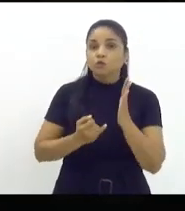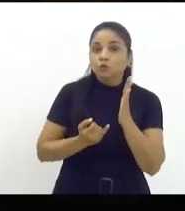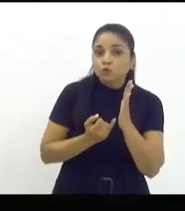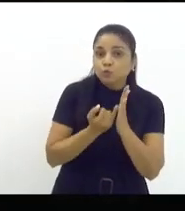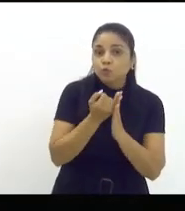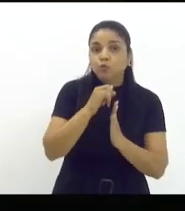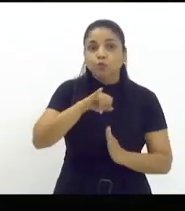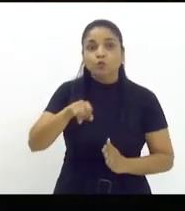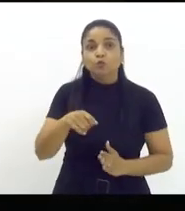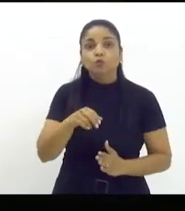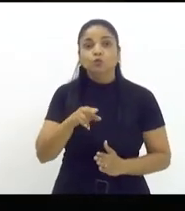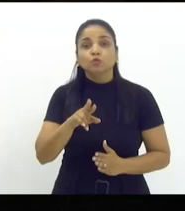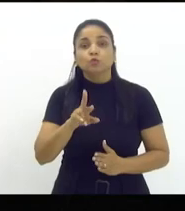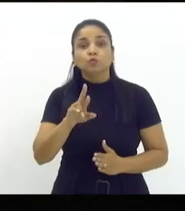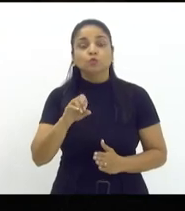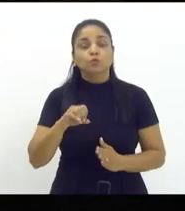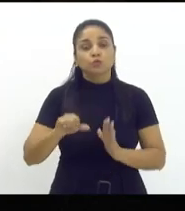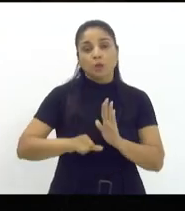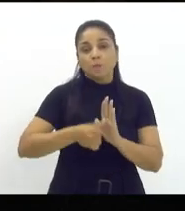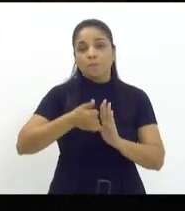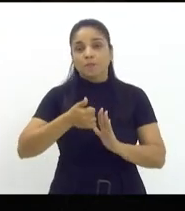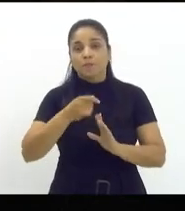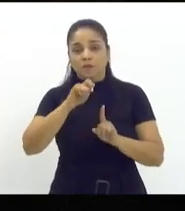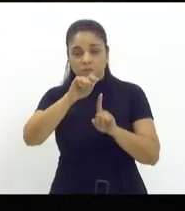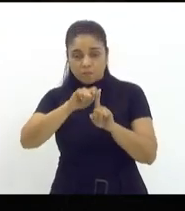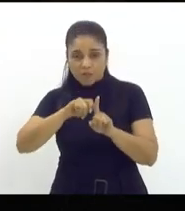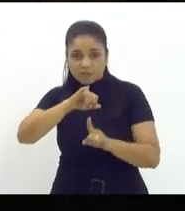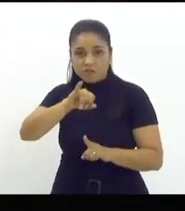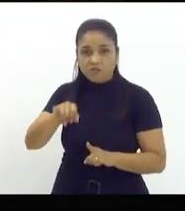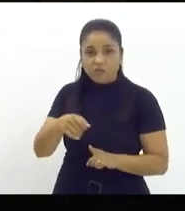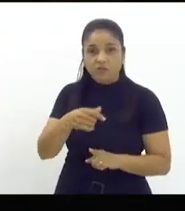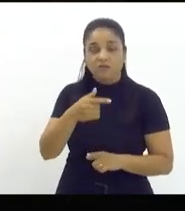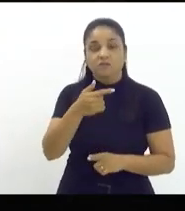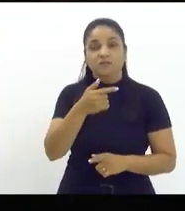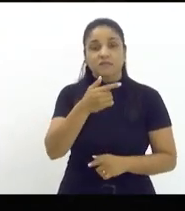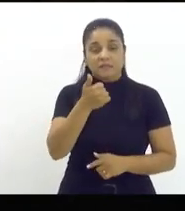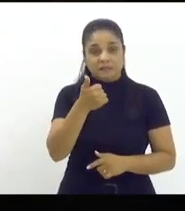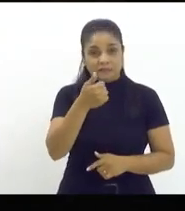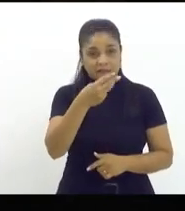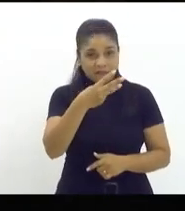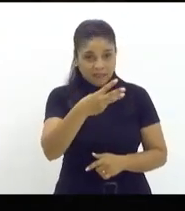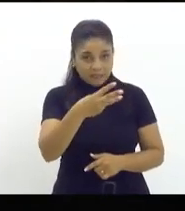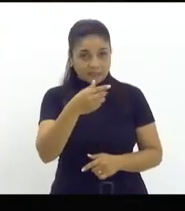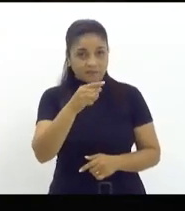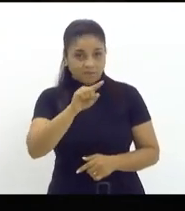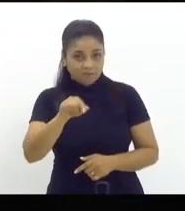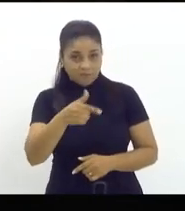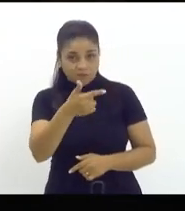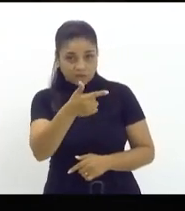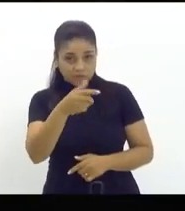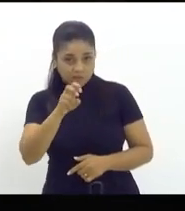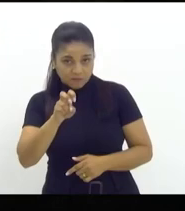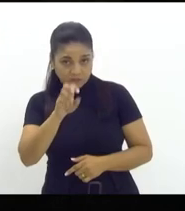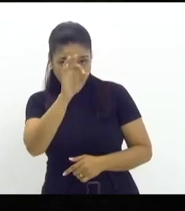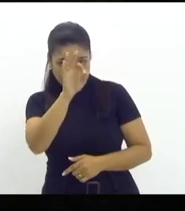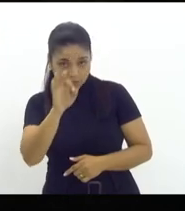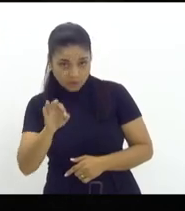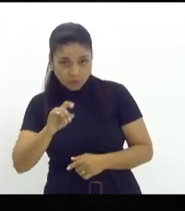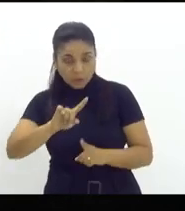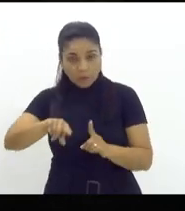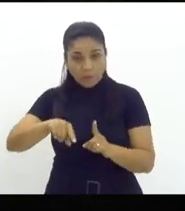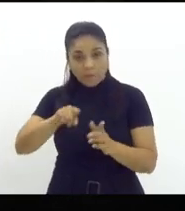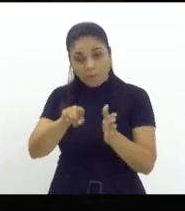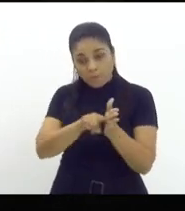em primeiro de Janeiro 1375 - 6 pontos